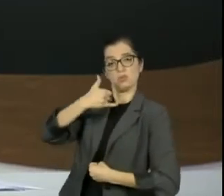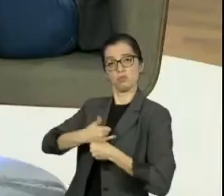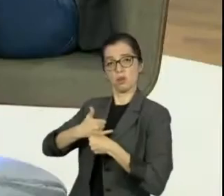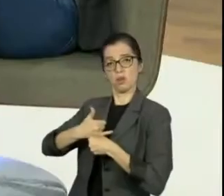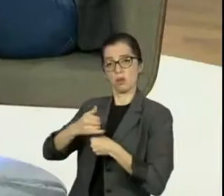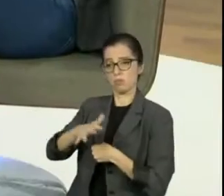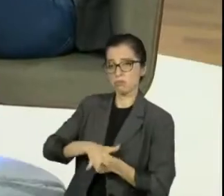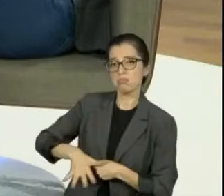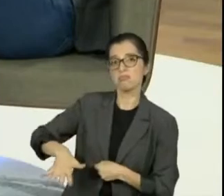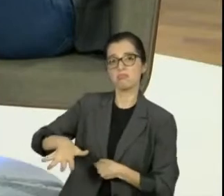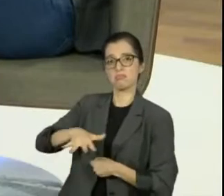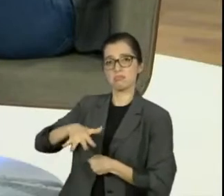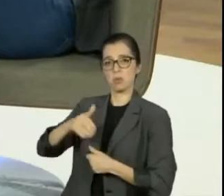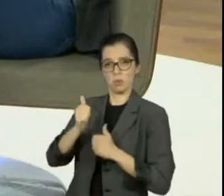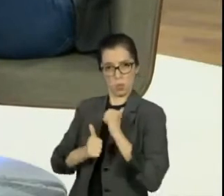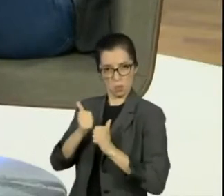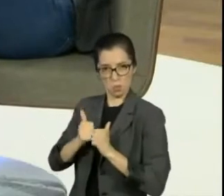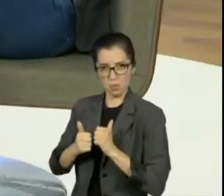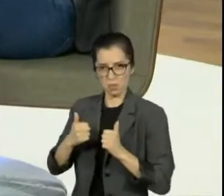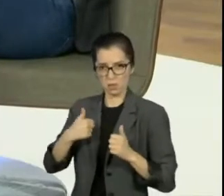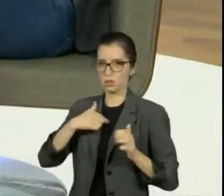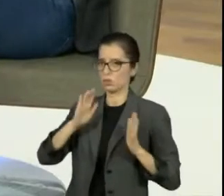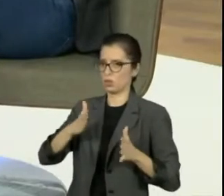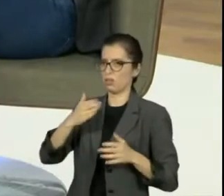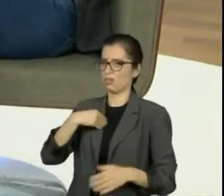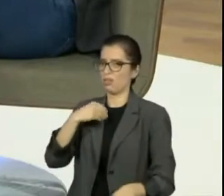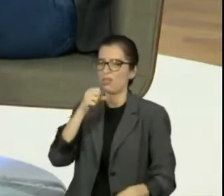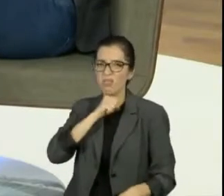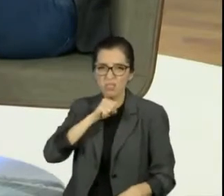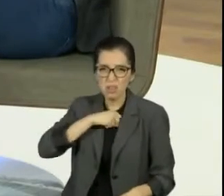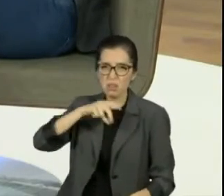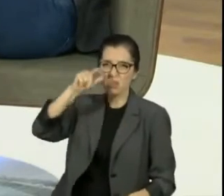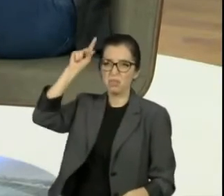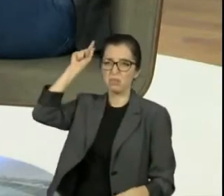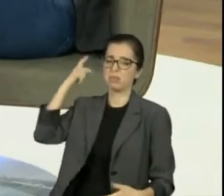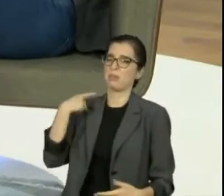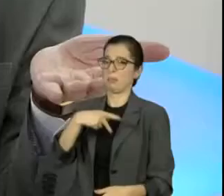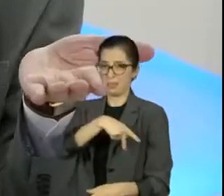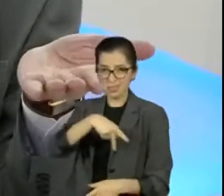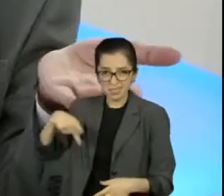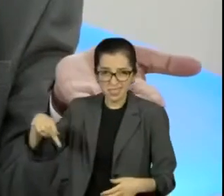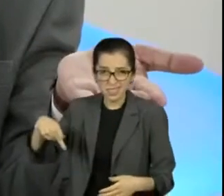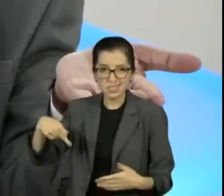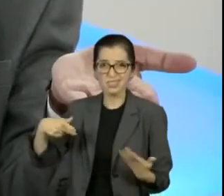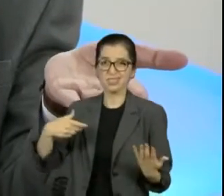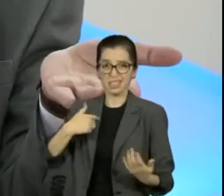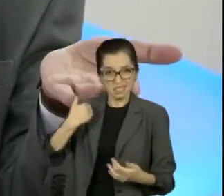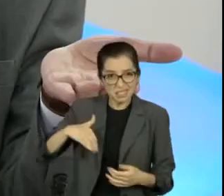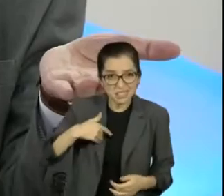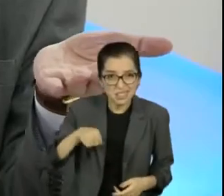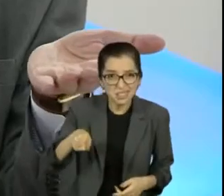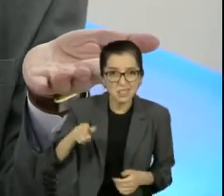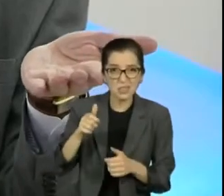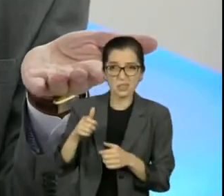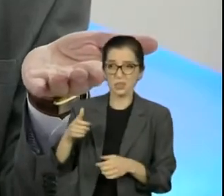tenho 61 anos. Fui presidente do Atlético com 49. Eu era um menino.